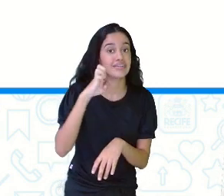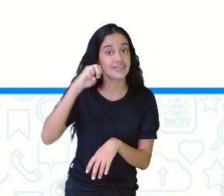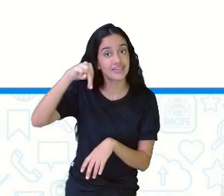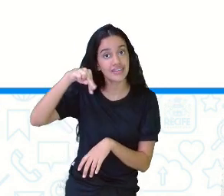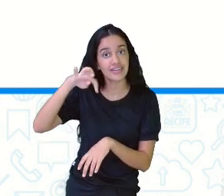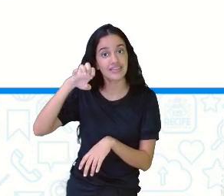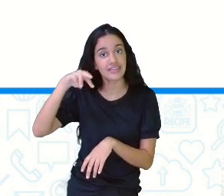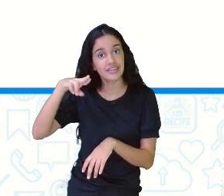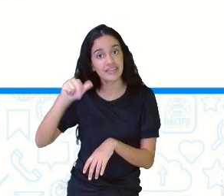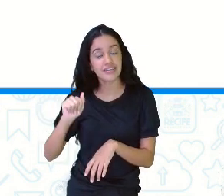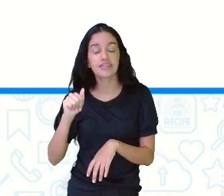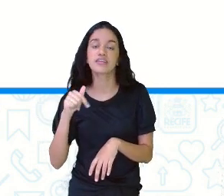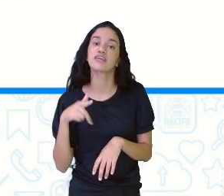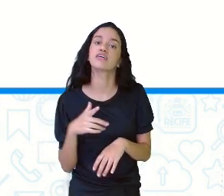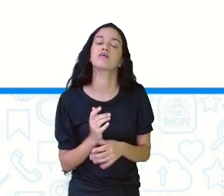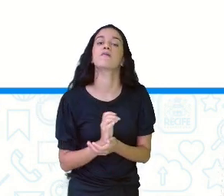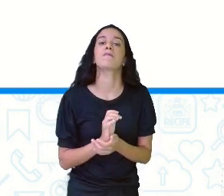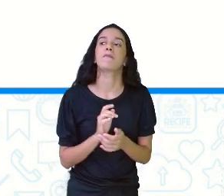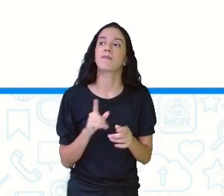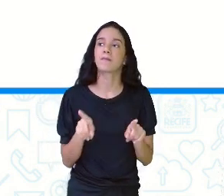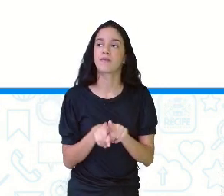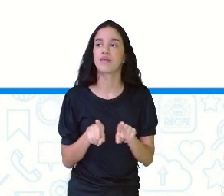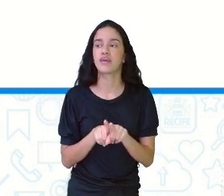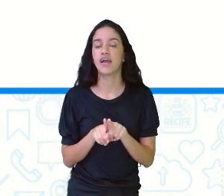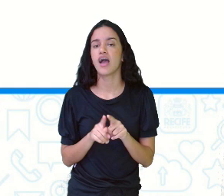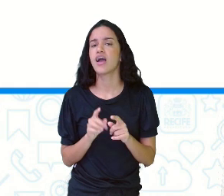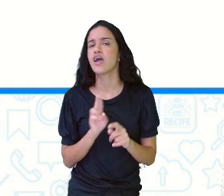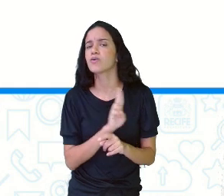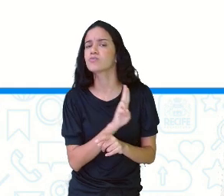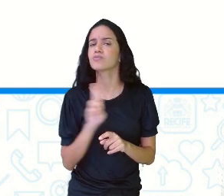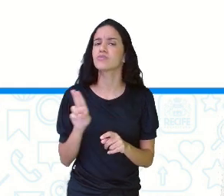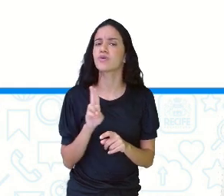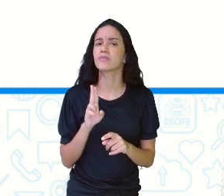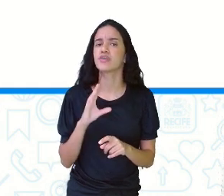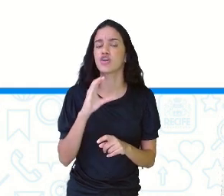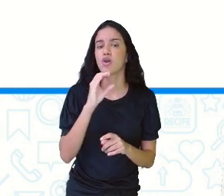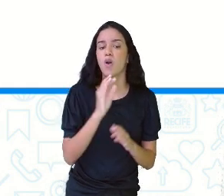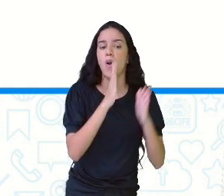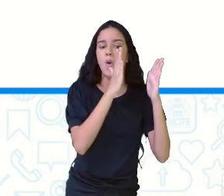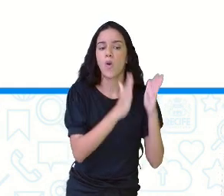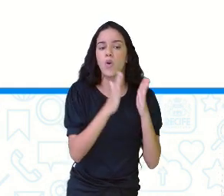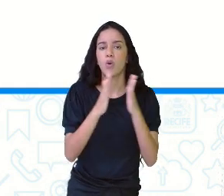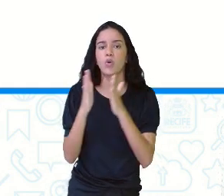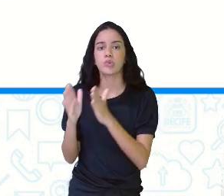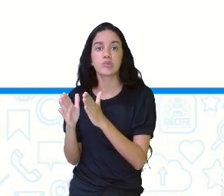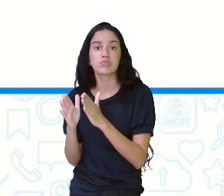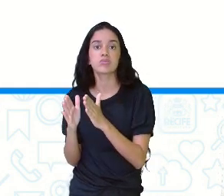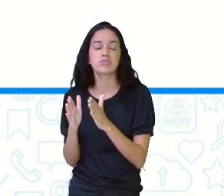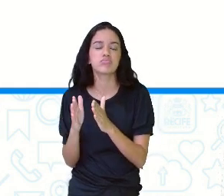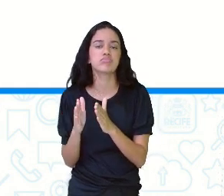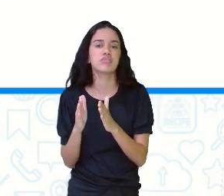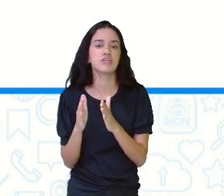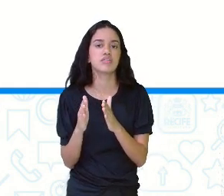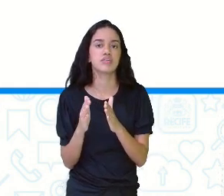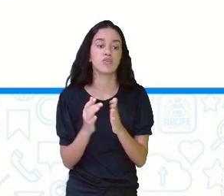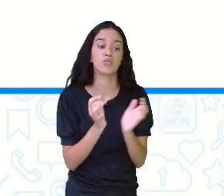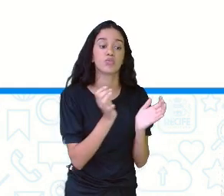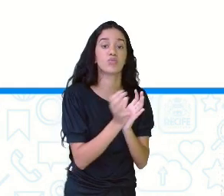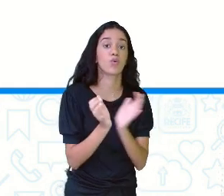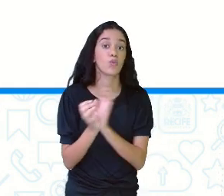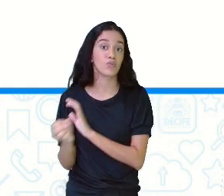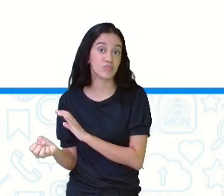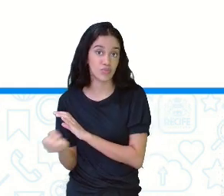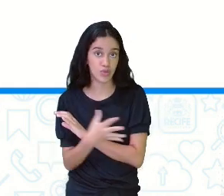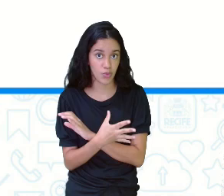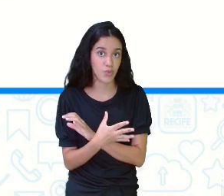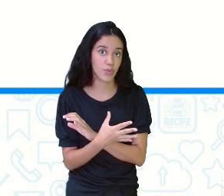grupos de 1, 10 e 100 elementos são chamados de ordens. Cada ordem forma um novo grupo